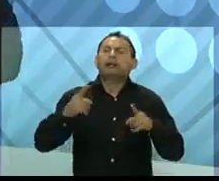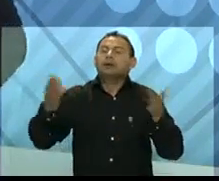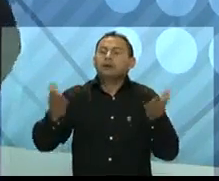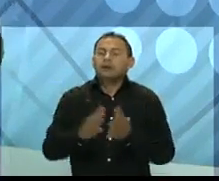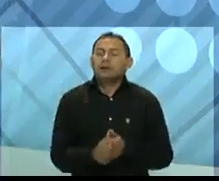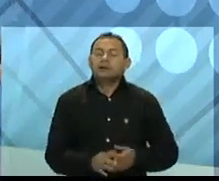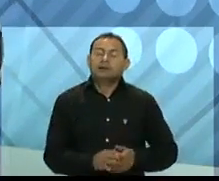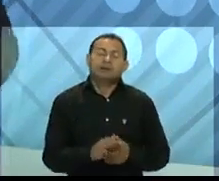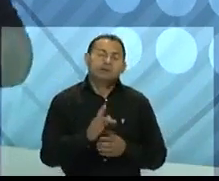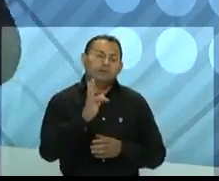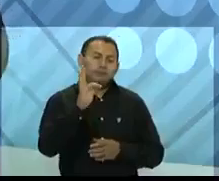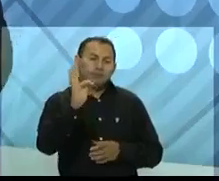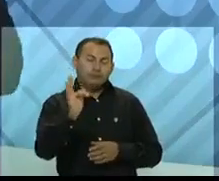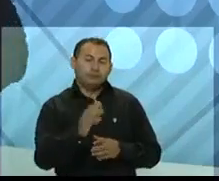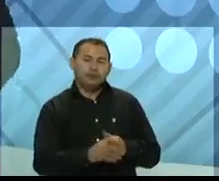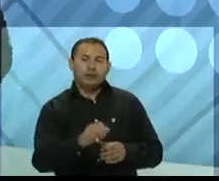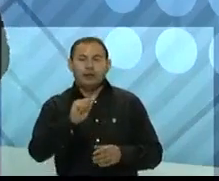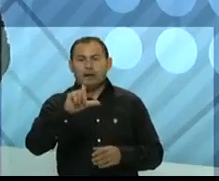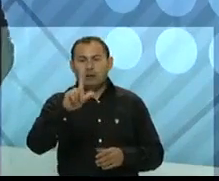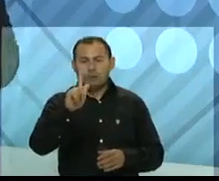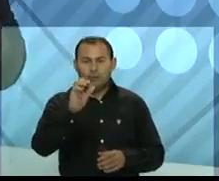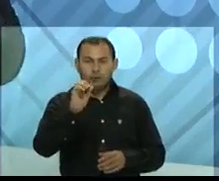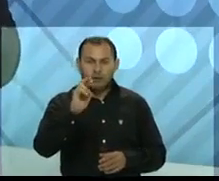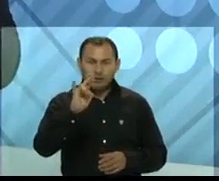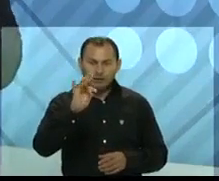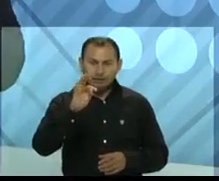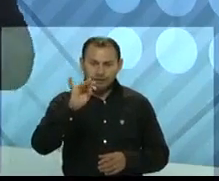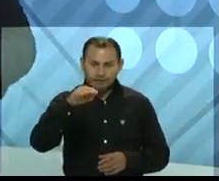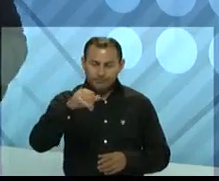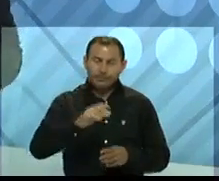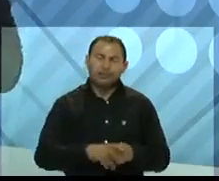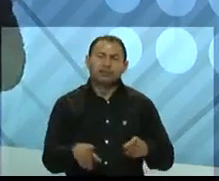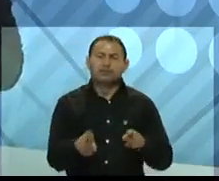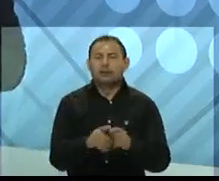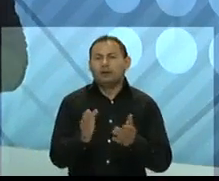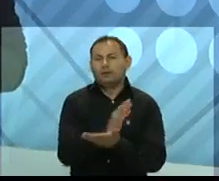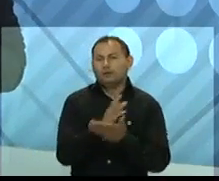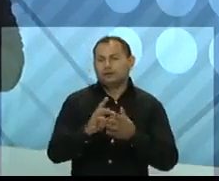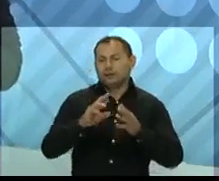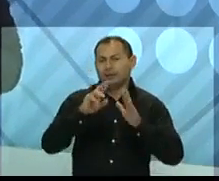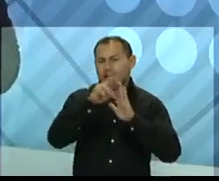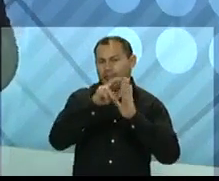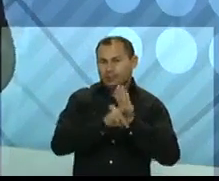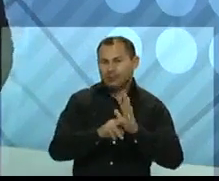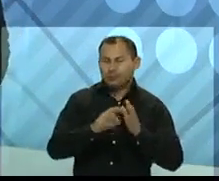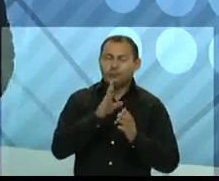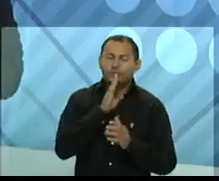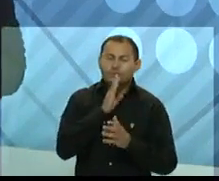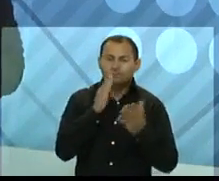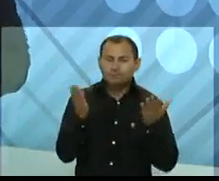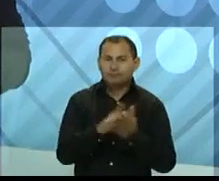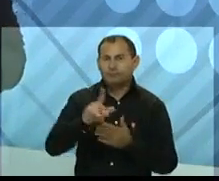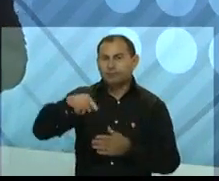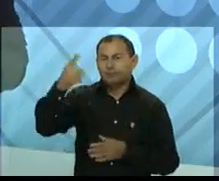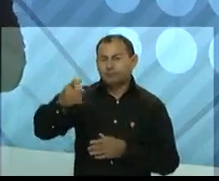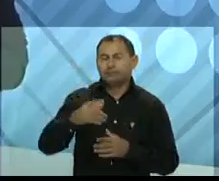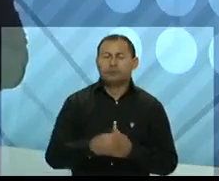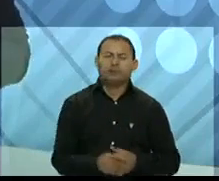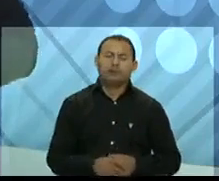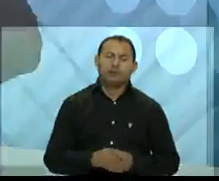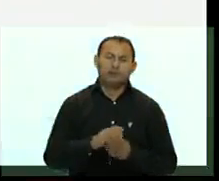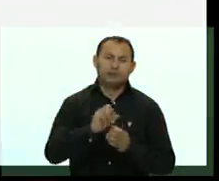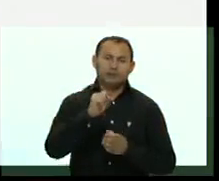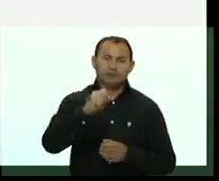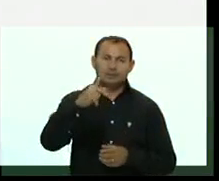função logarítmica? Quando a gente tem exponencial, nós também temos algumas regras e nós vamos conhecê-la aí a partir dessa próxima situação. Vamos